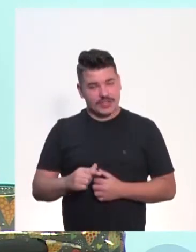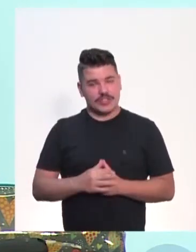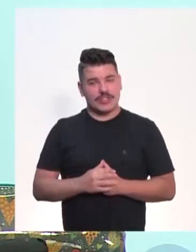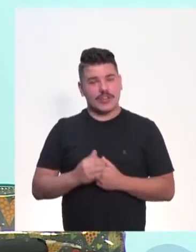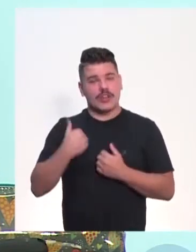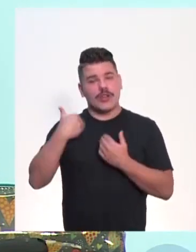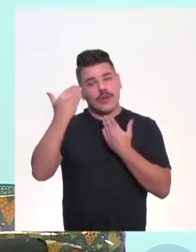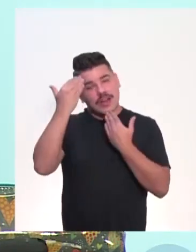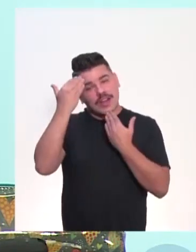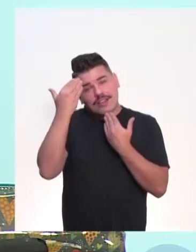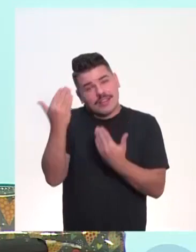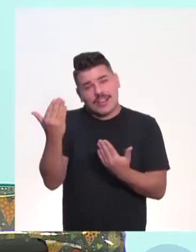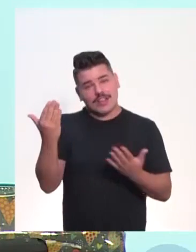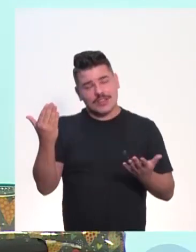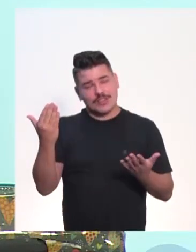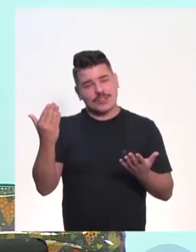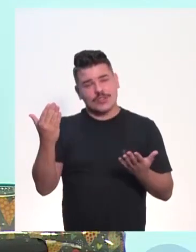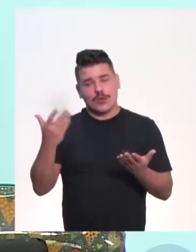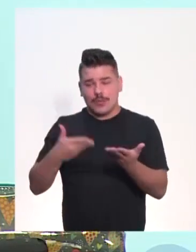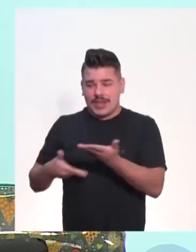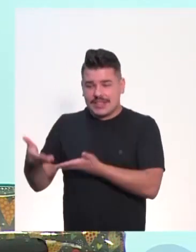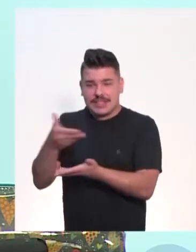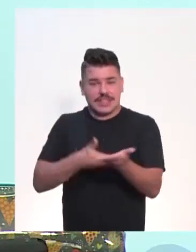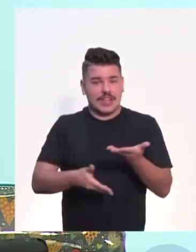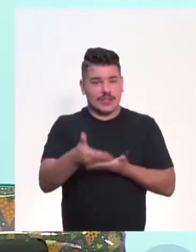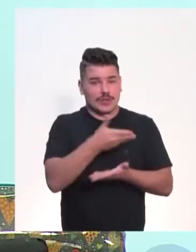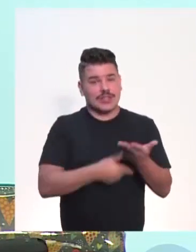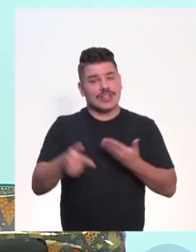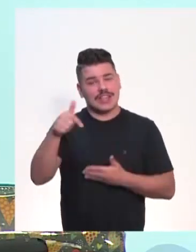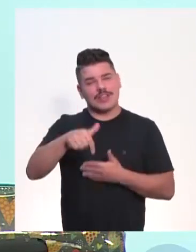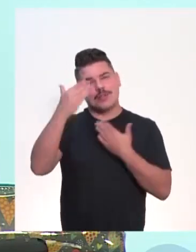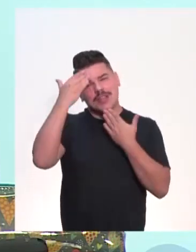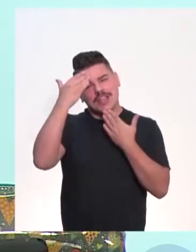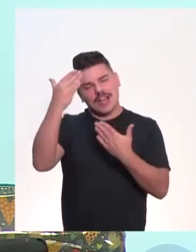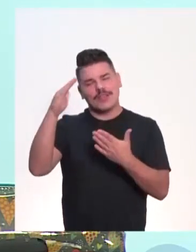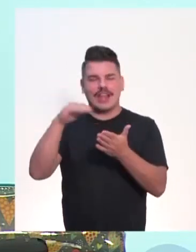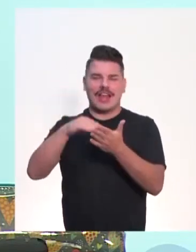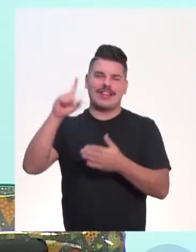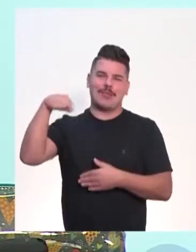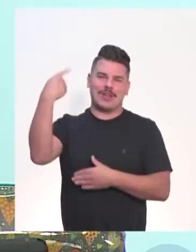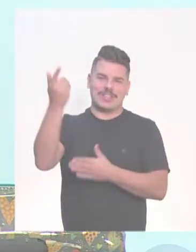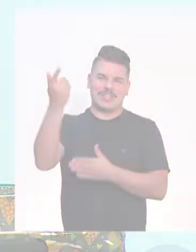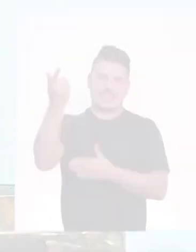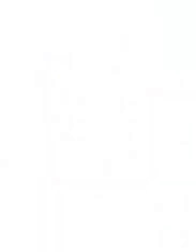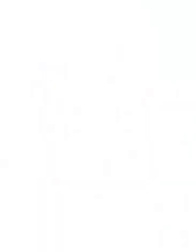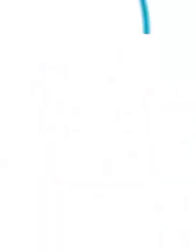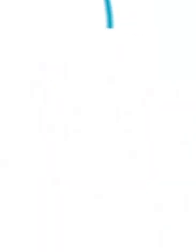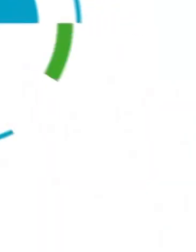por todas as nossas interações aqui. Obrigada e até a próxima.